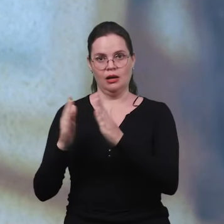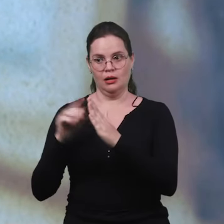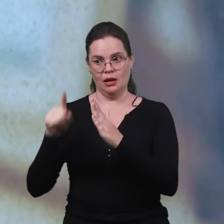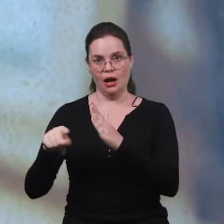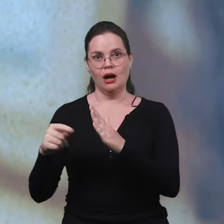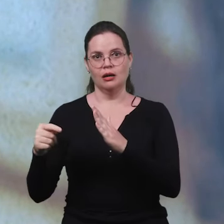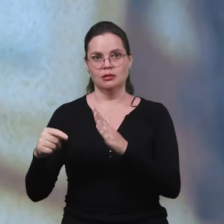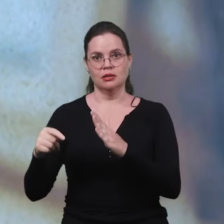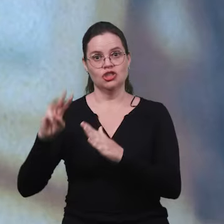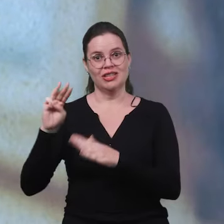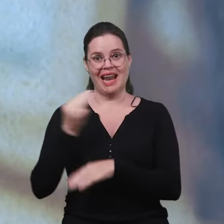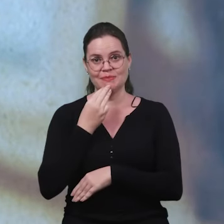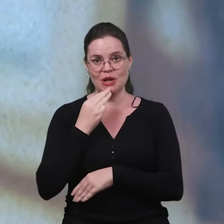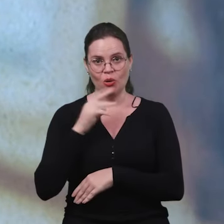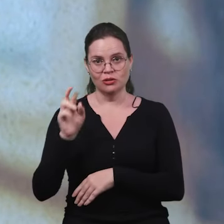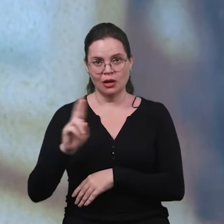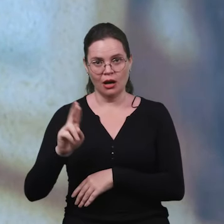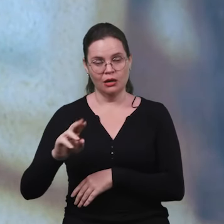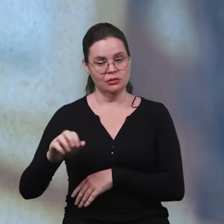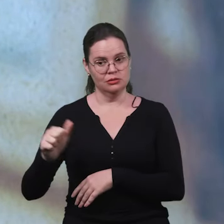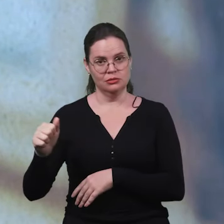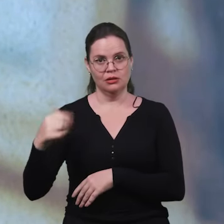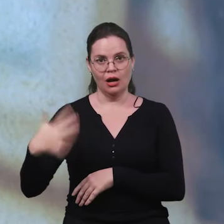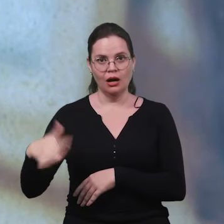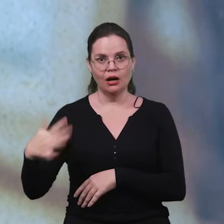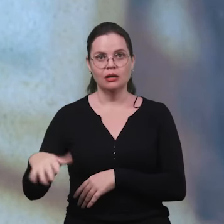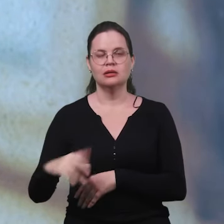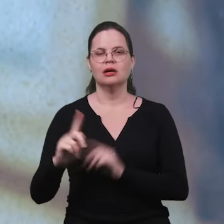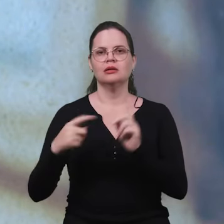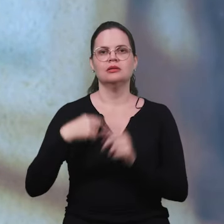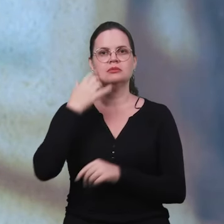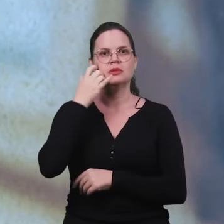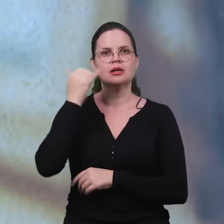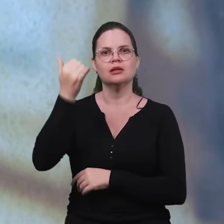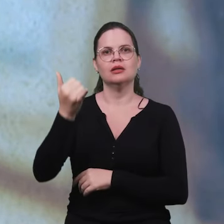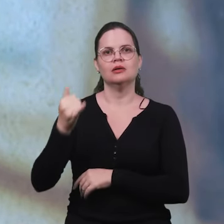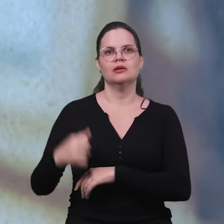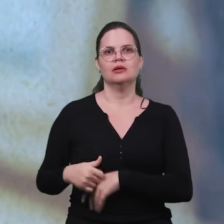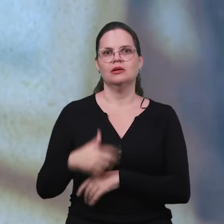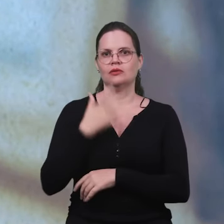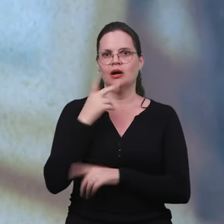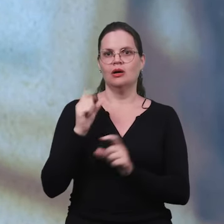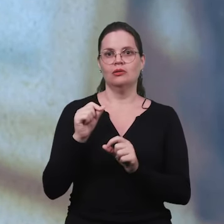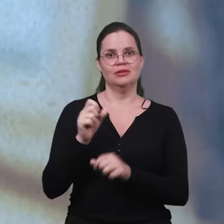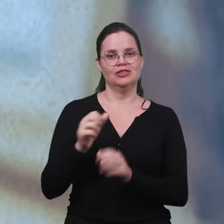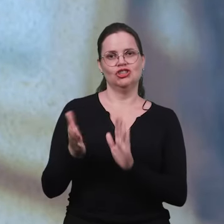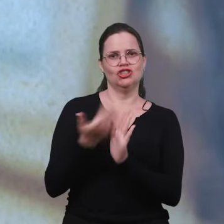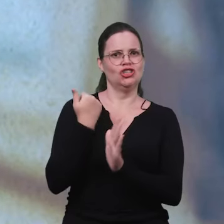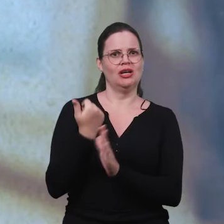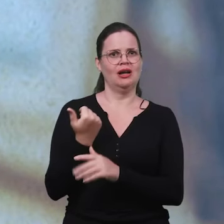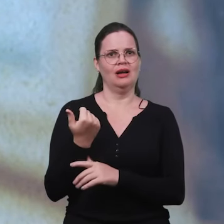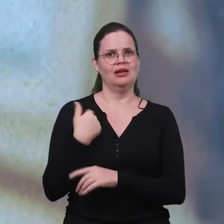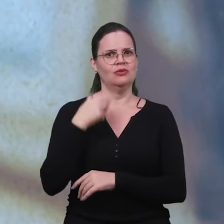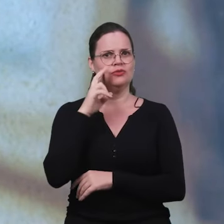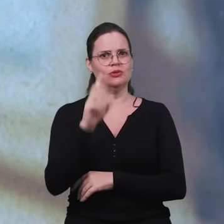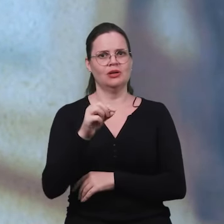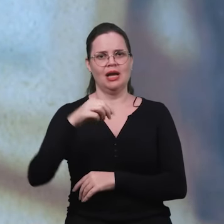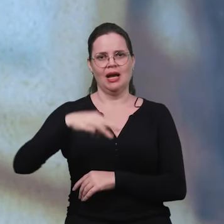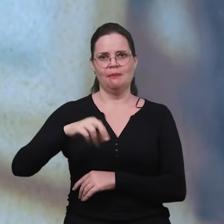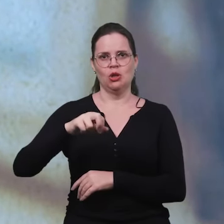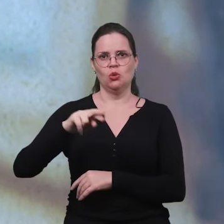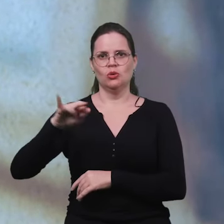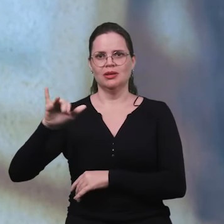bem expressivo, mais de 3 milhões de reais. E depois ela entrou em contato querendo que eu fizesse a revisão ali da minuta. E eu vi que, na verdade, a